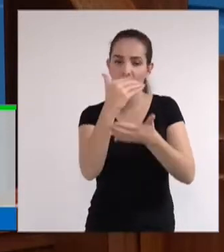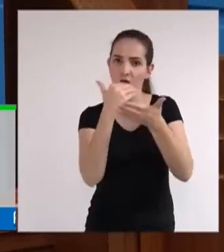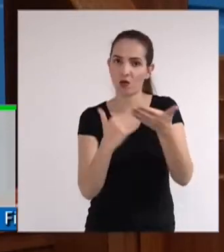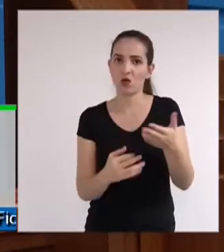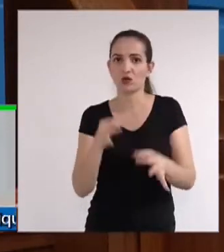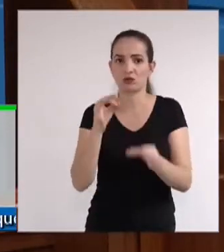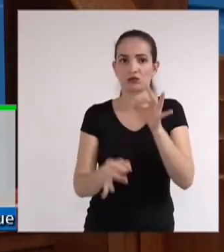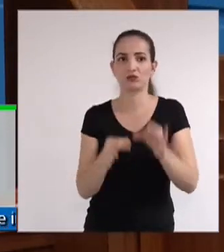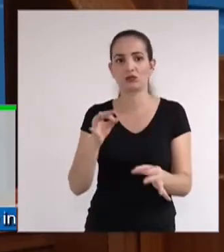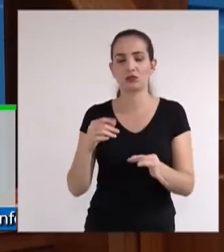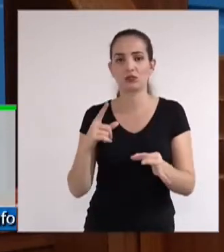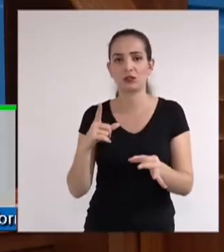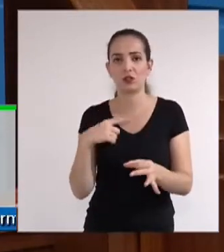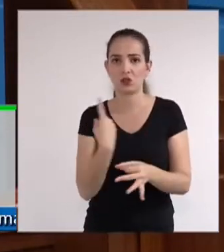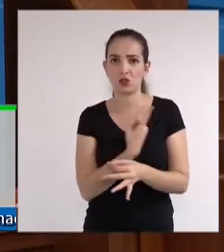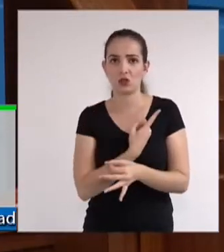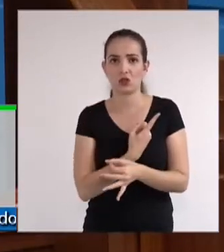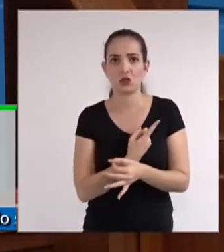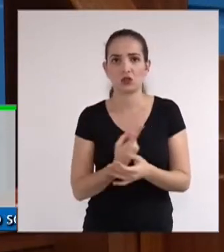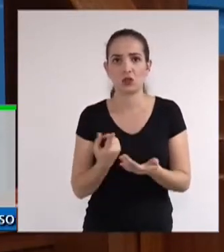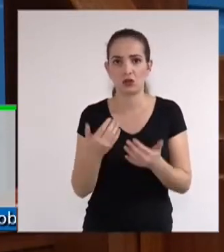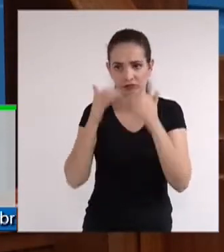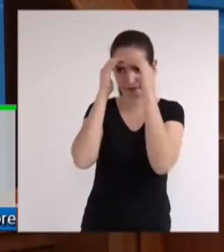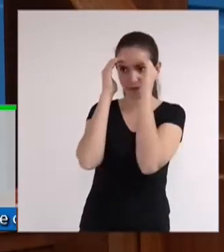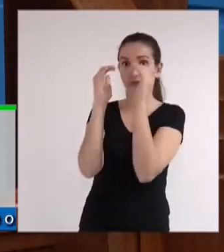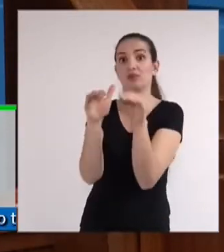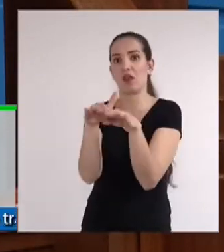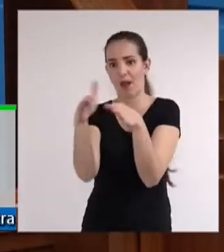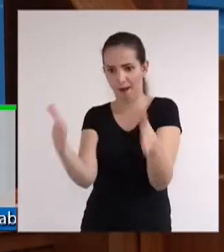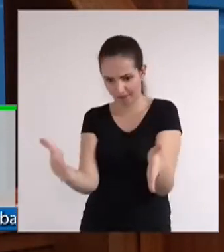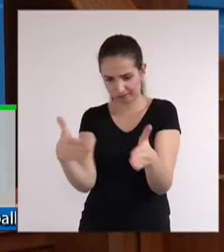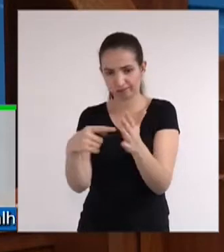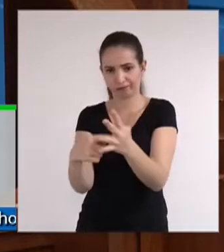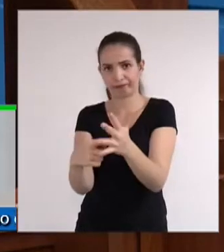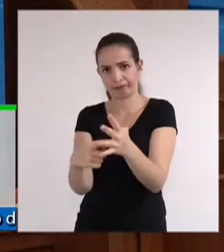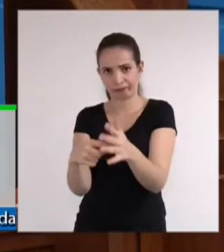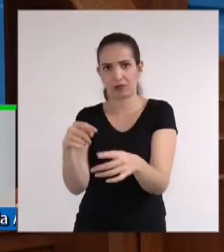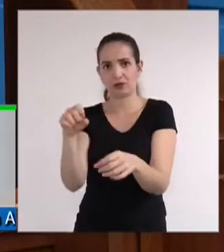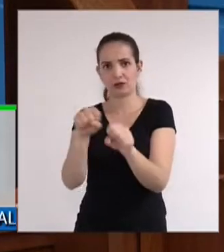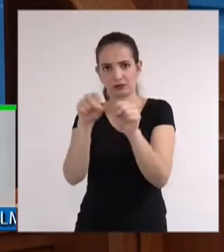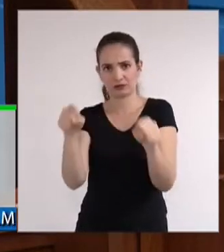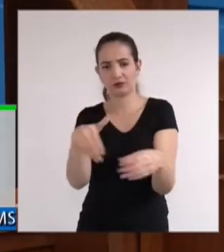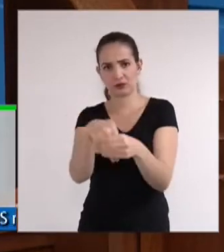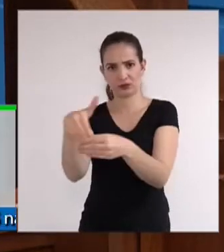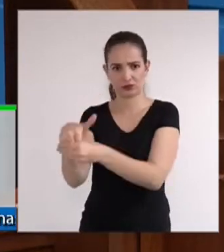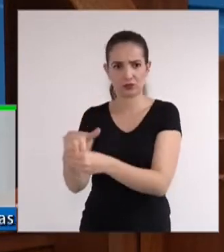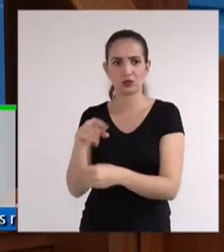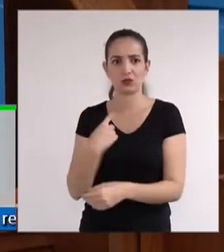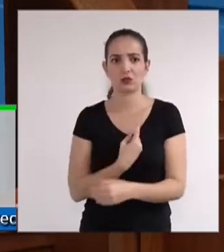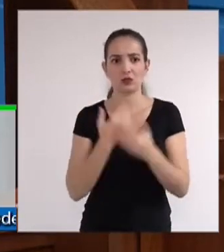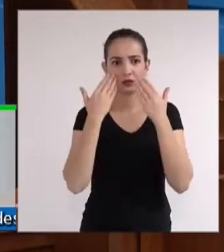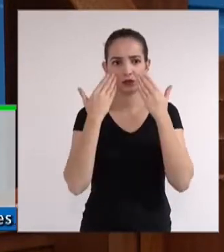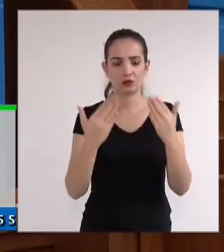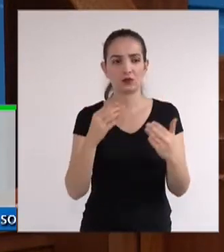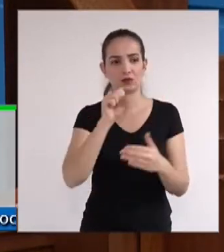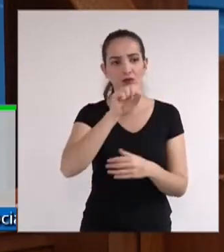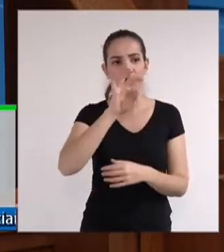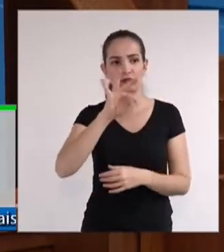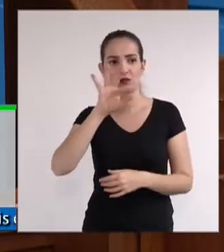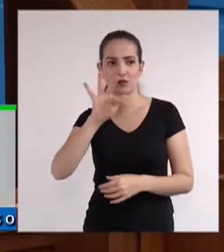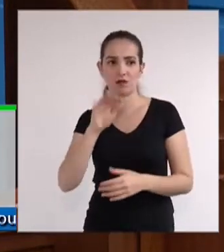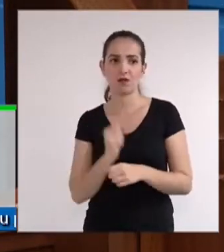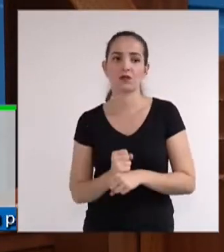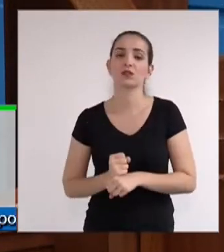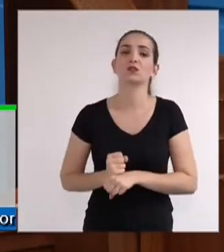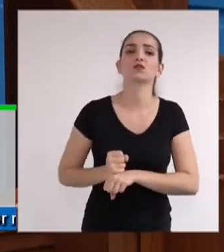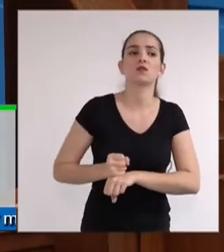máquina. E me causa muita estranheza ver o Poder Judiciário se esforçando, claramente